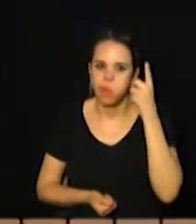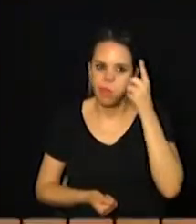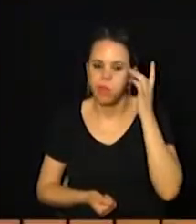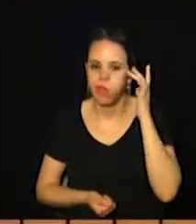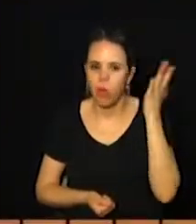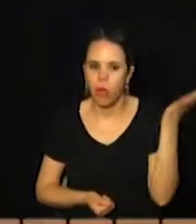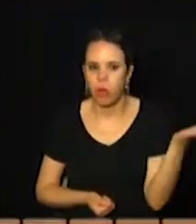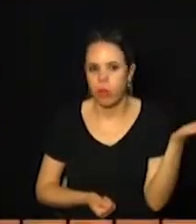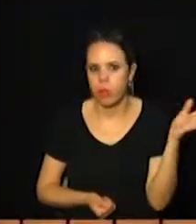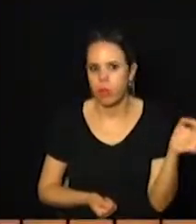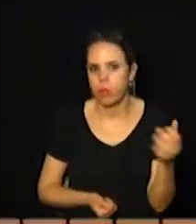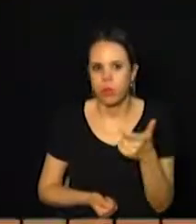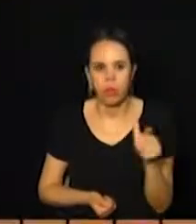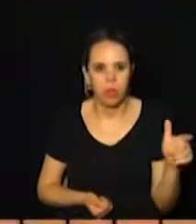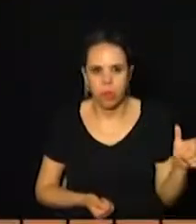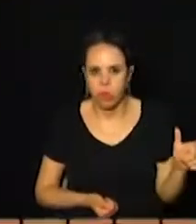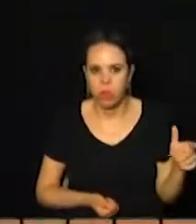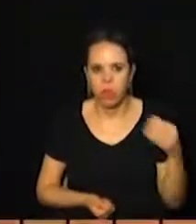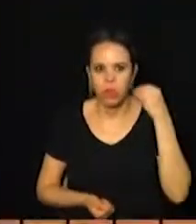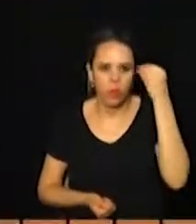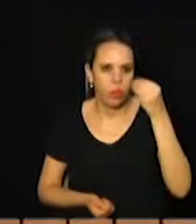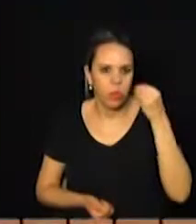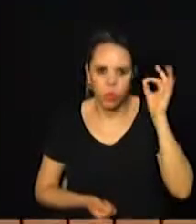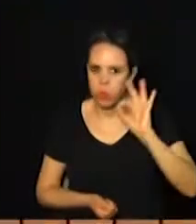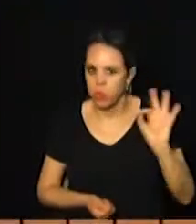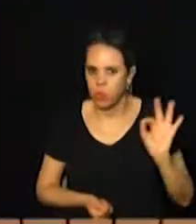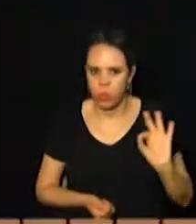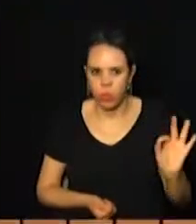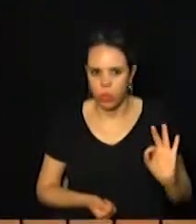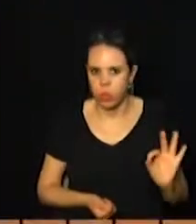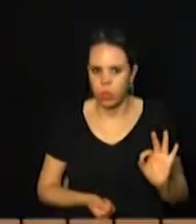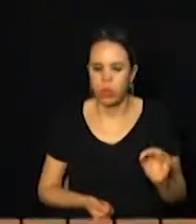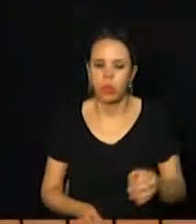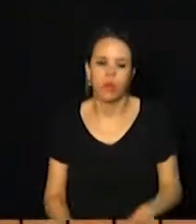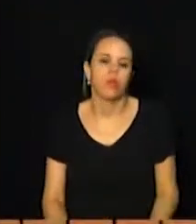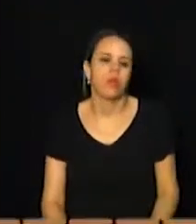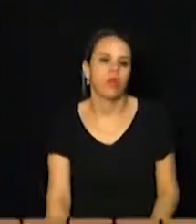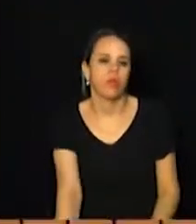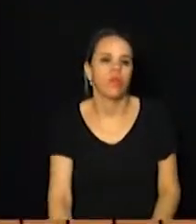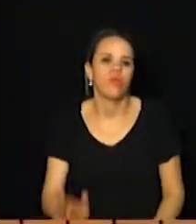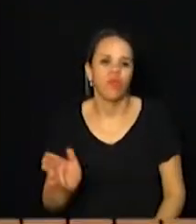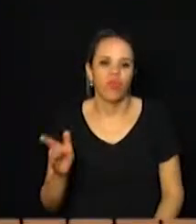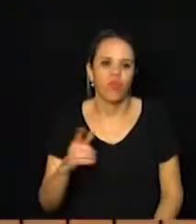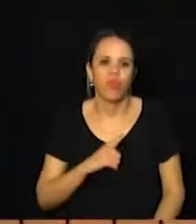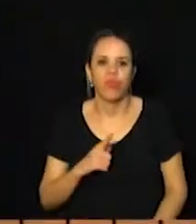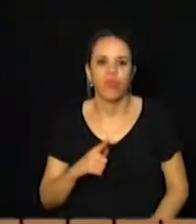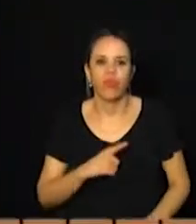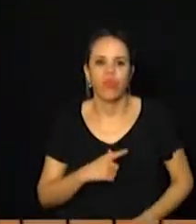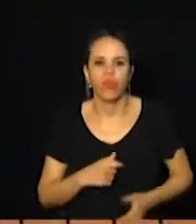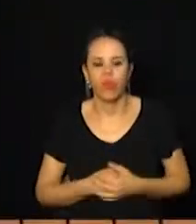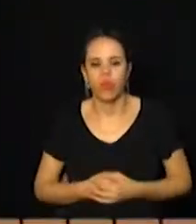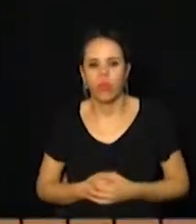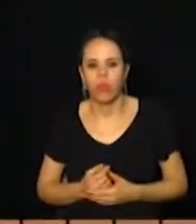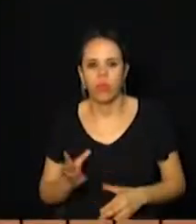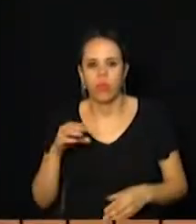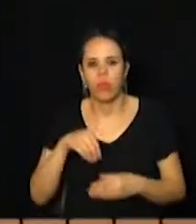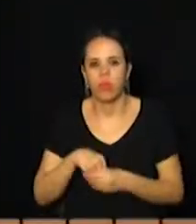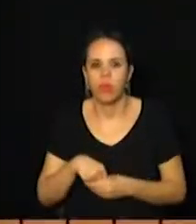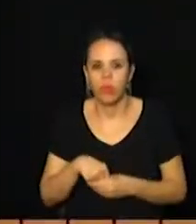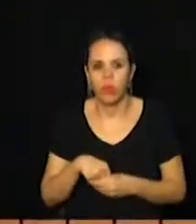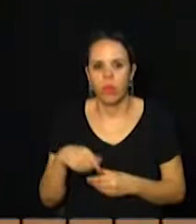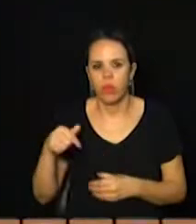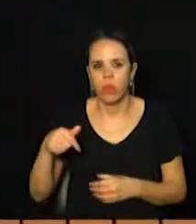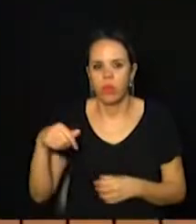perto ele não tem conhecimento nenhum o que já existe de dentro da nossa